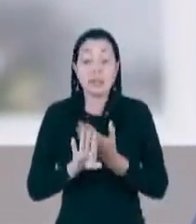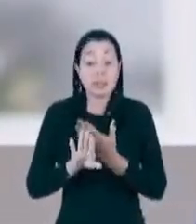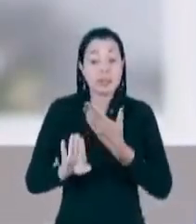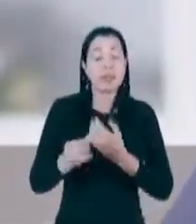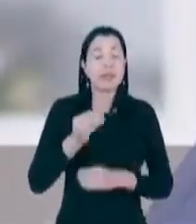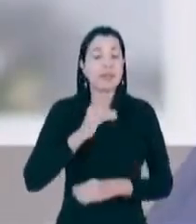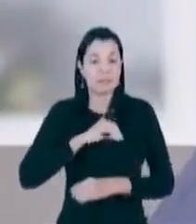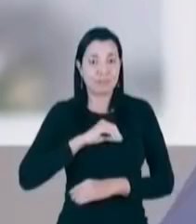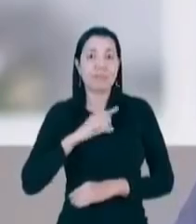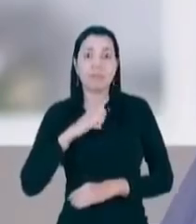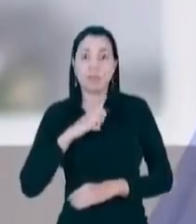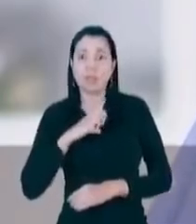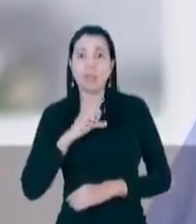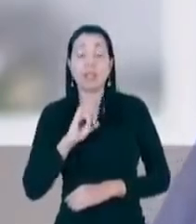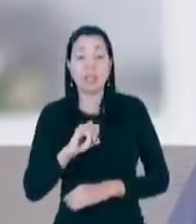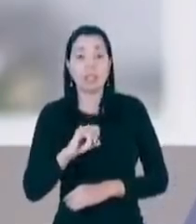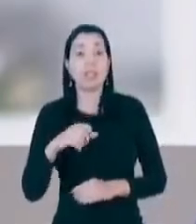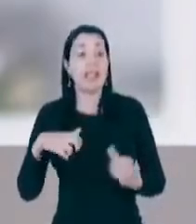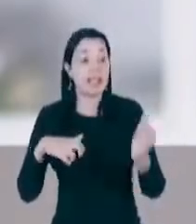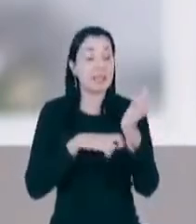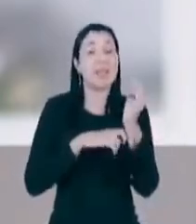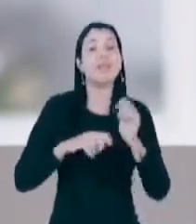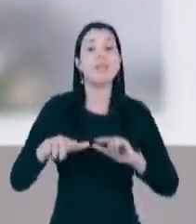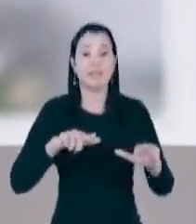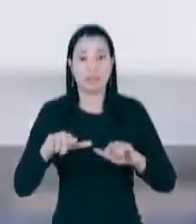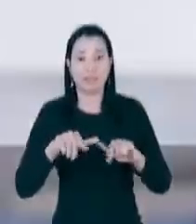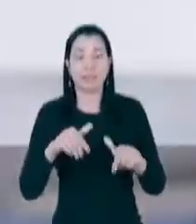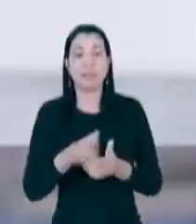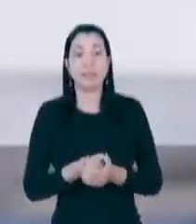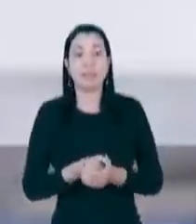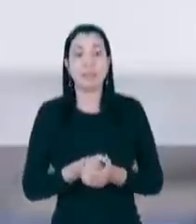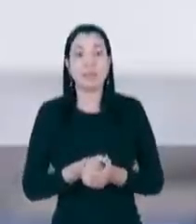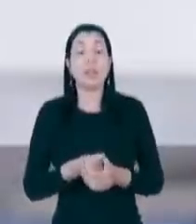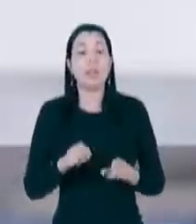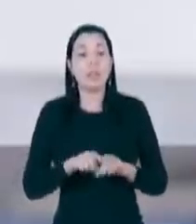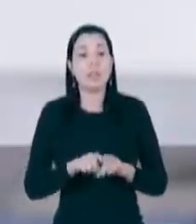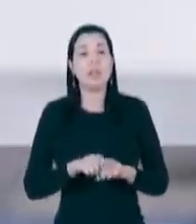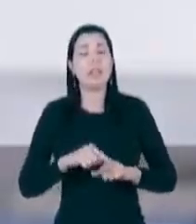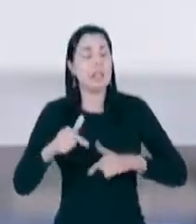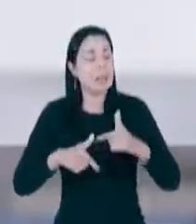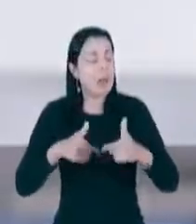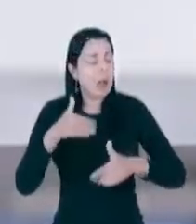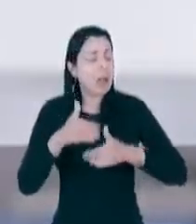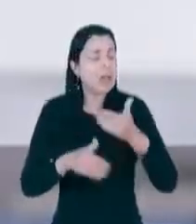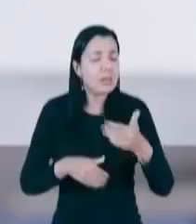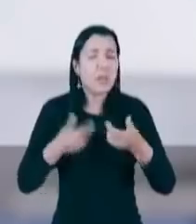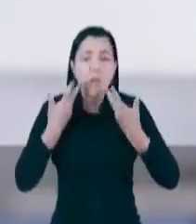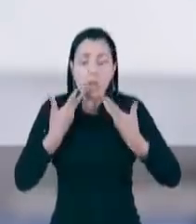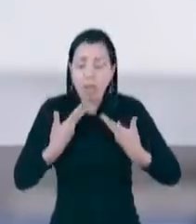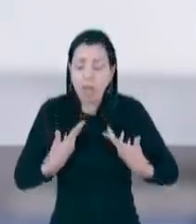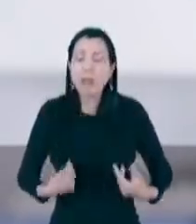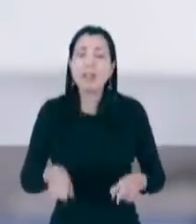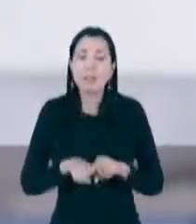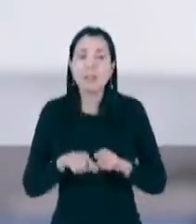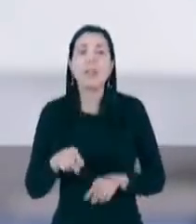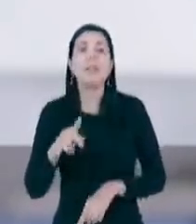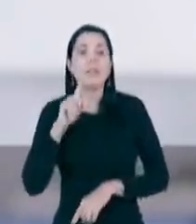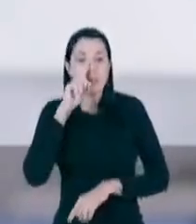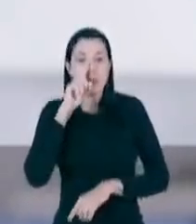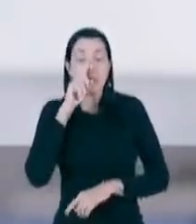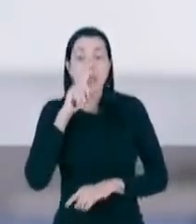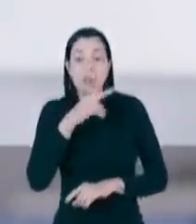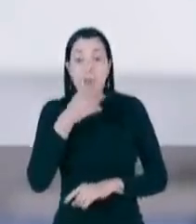afastamento remunerado em caso de acidente de trabalho. Enfrentam jornadas estafantes e perigosas para